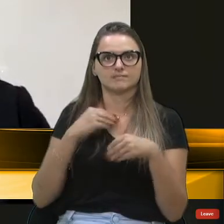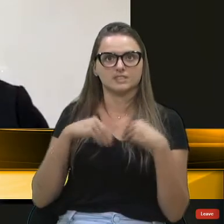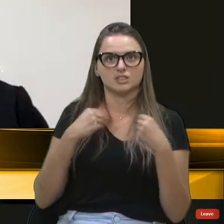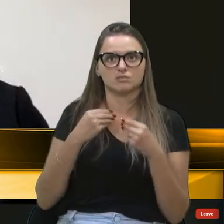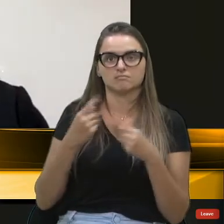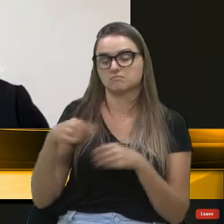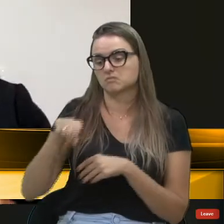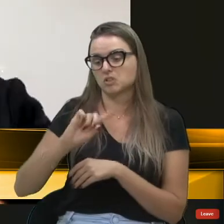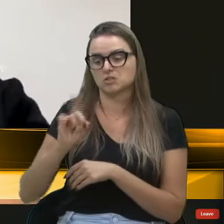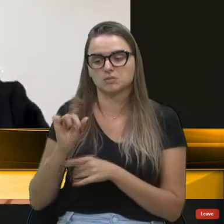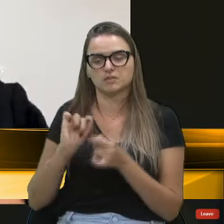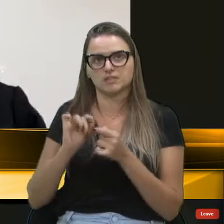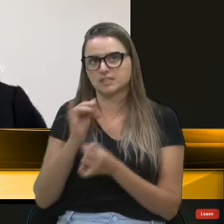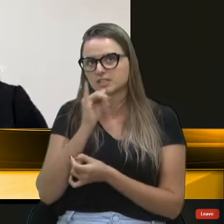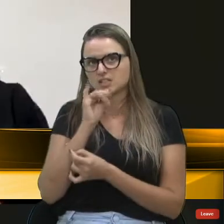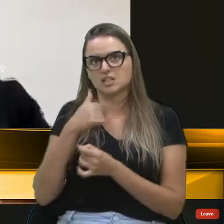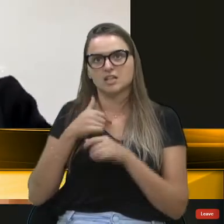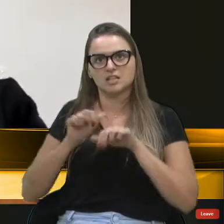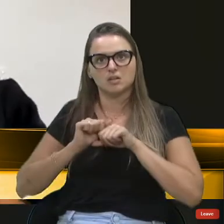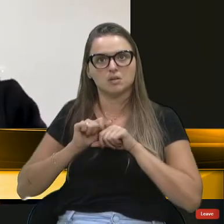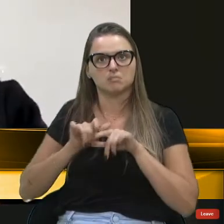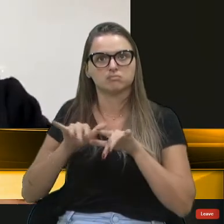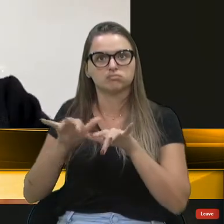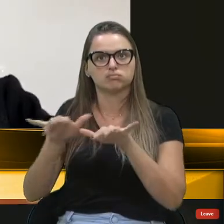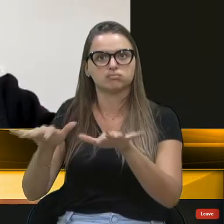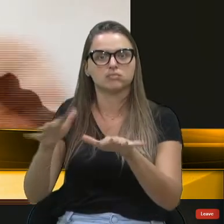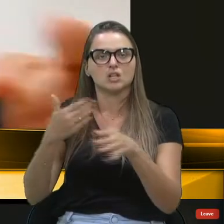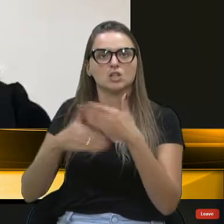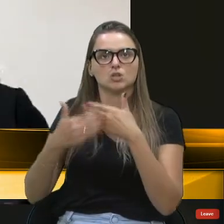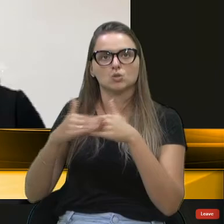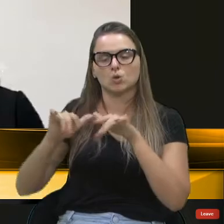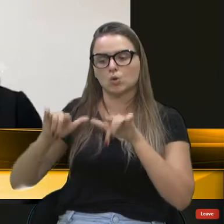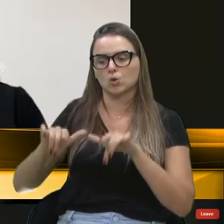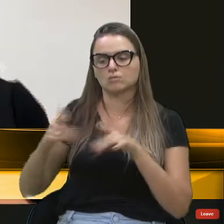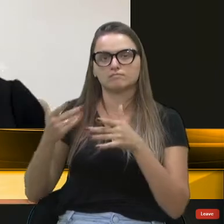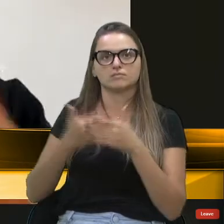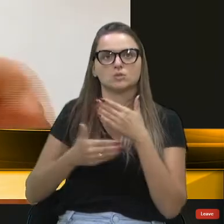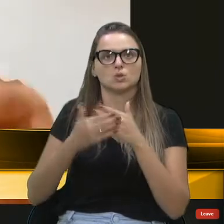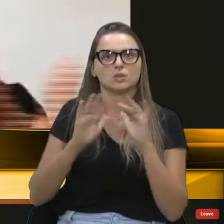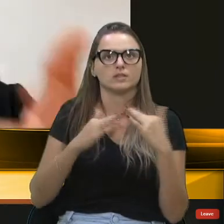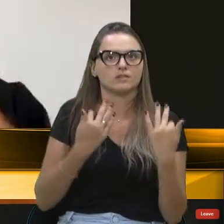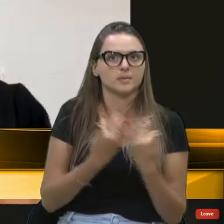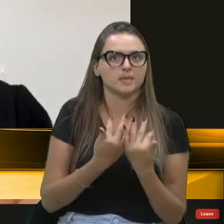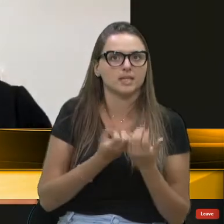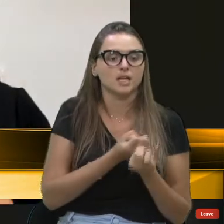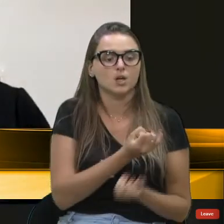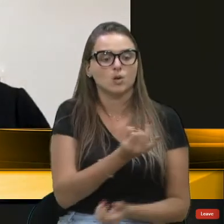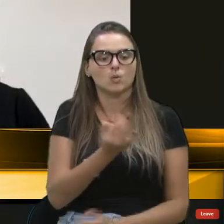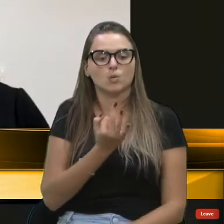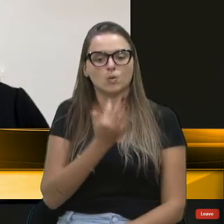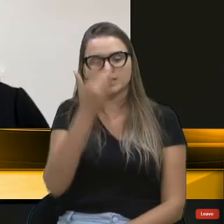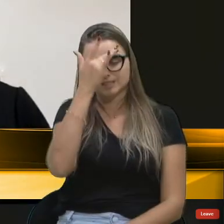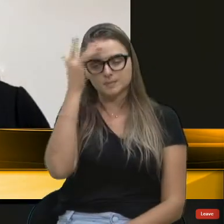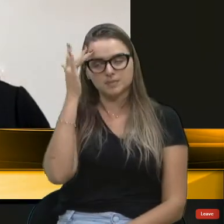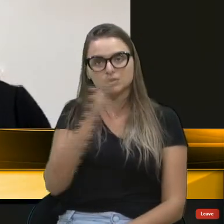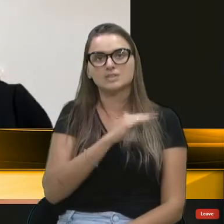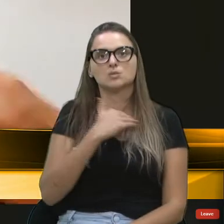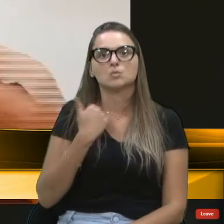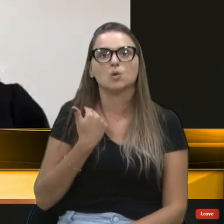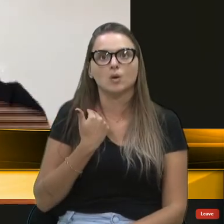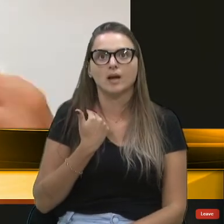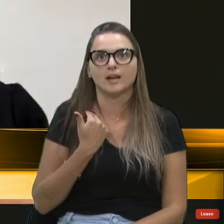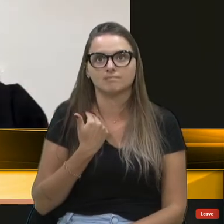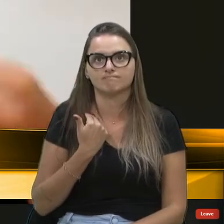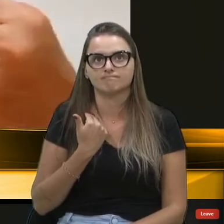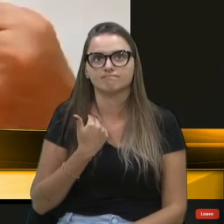fazer o teste. Eu ia contaminar quantas pessoas, o pessoal do meu gabinete, eles iam contaminar a família, quantas pessoas iam morrer em virtude disso. Então